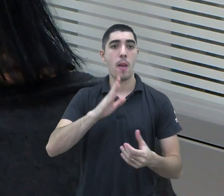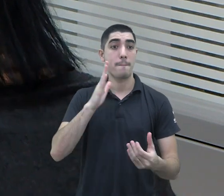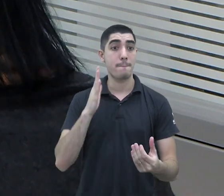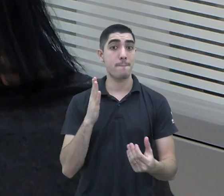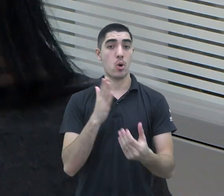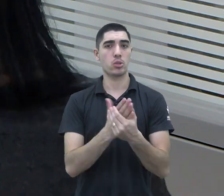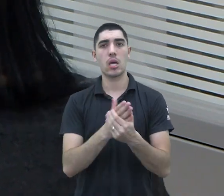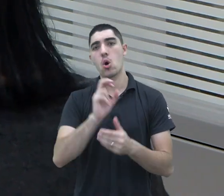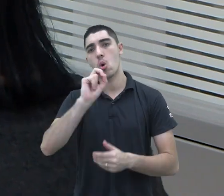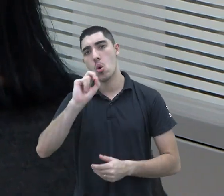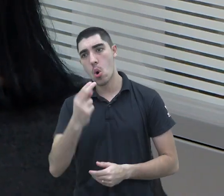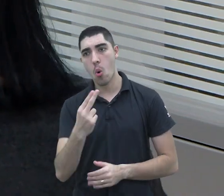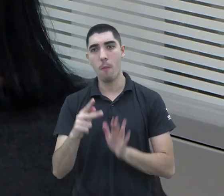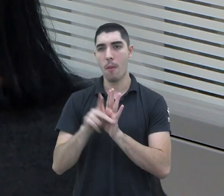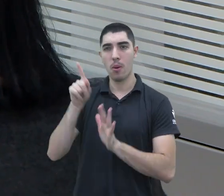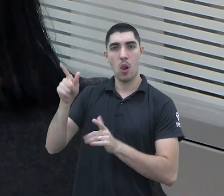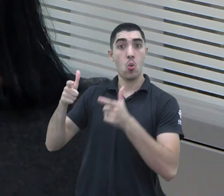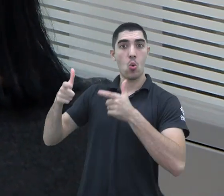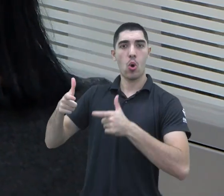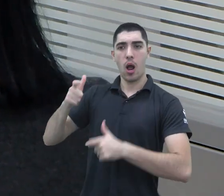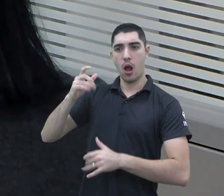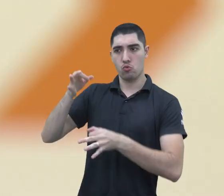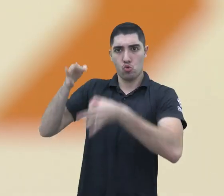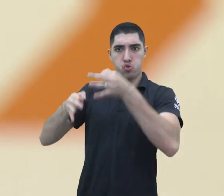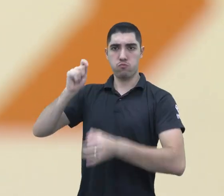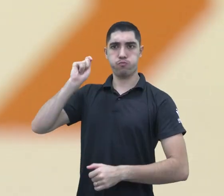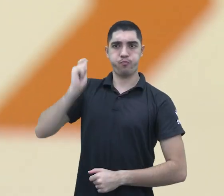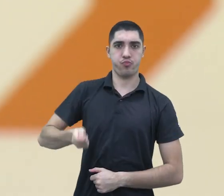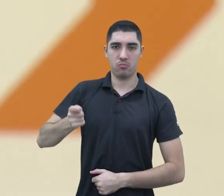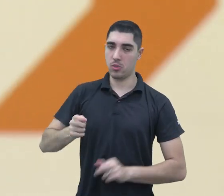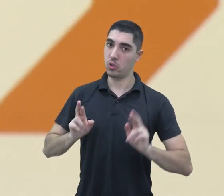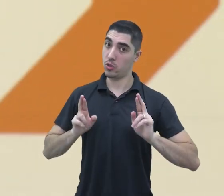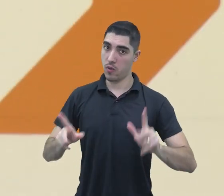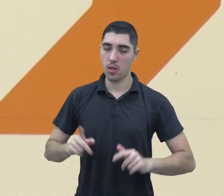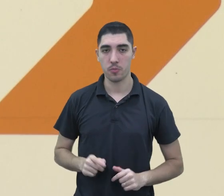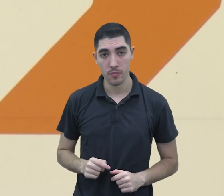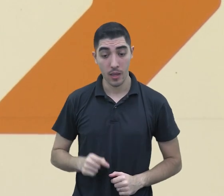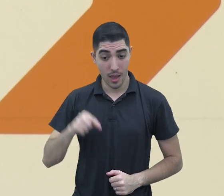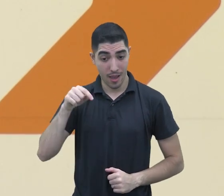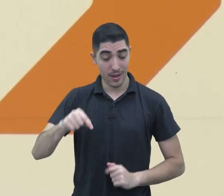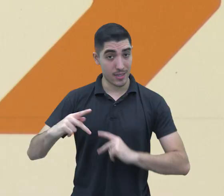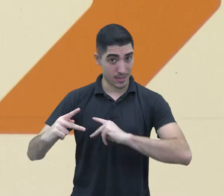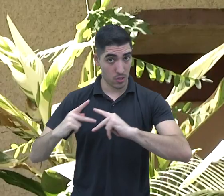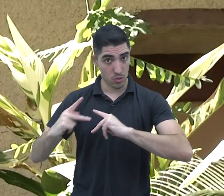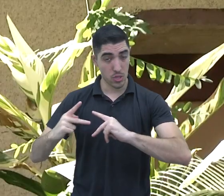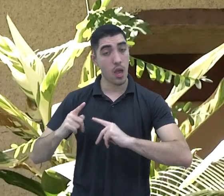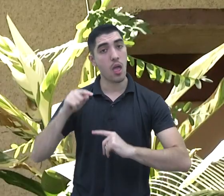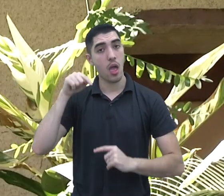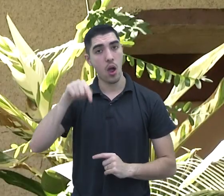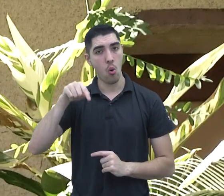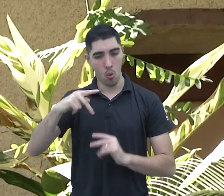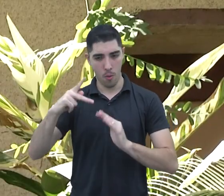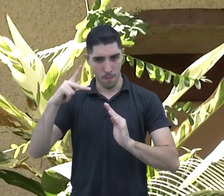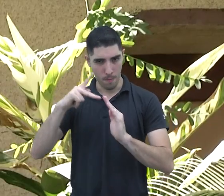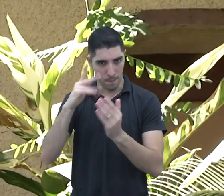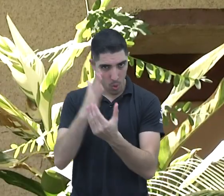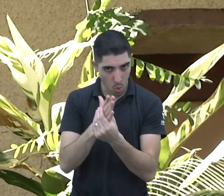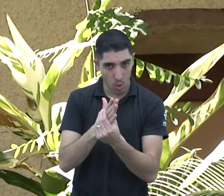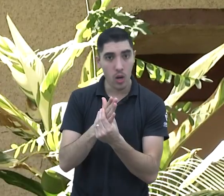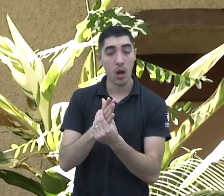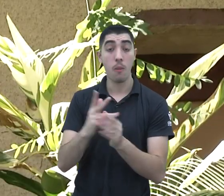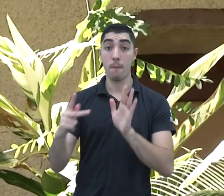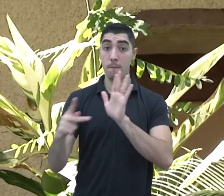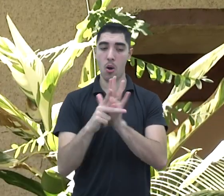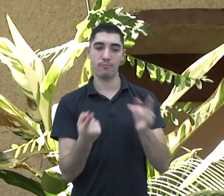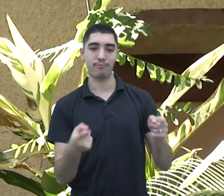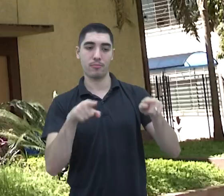envolvem processos ou decisões de tribunais. Em São José, o PROCON tem um diferencial. Ele é municipalizado.